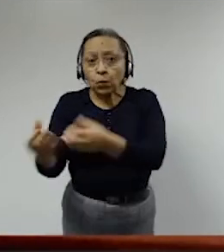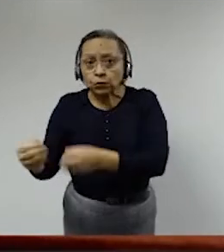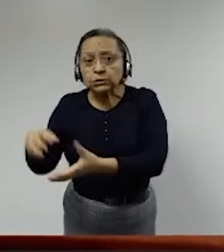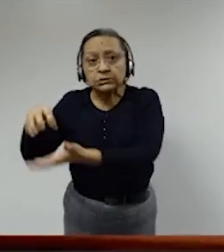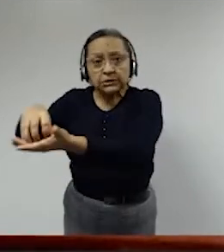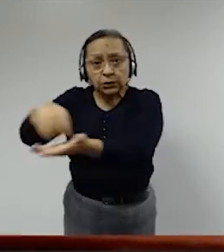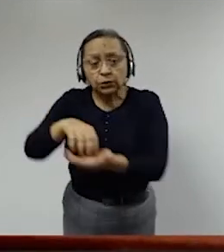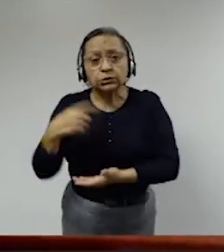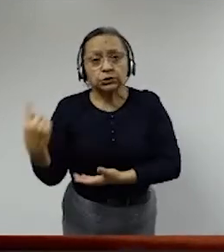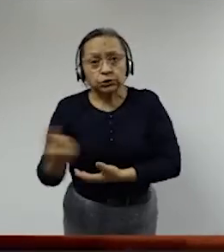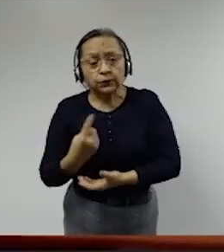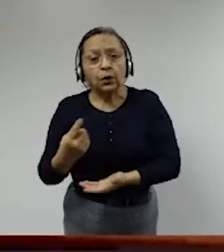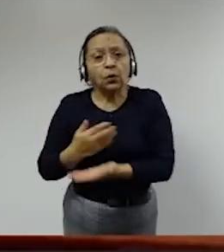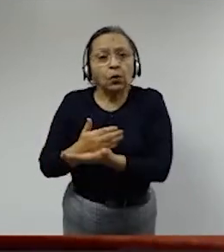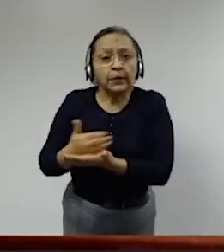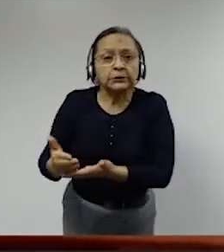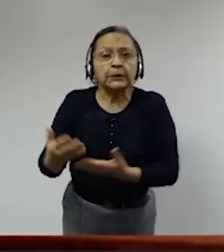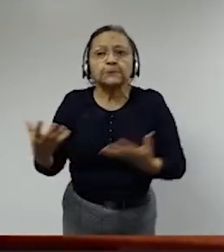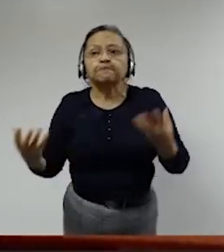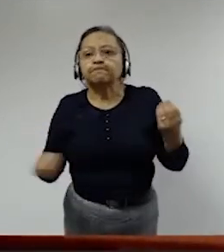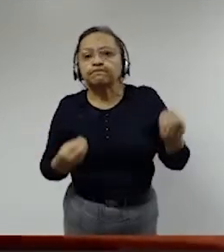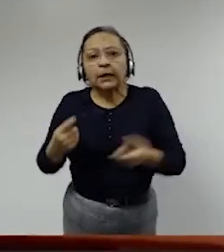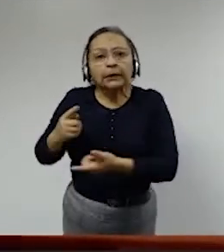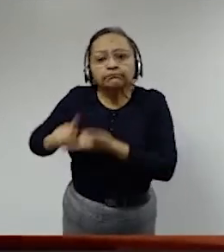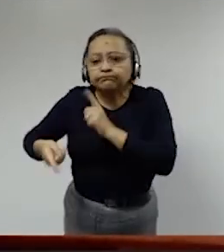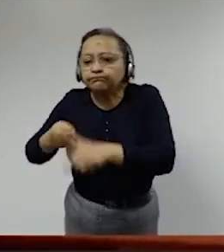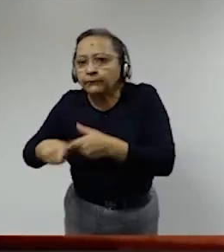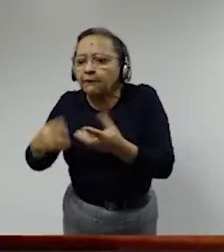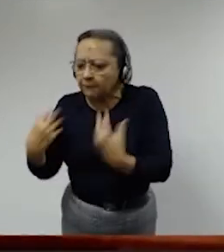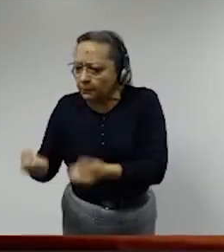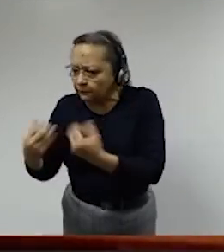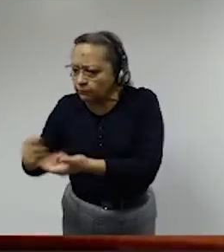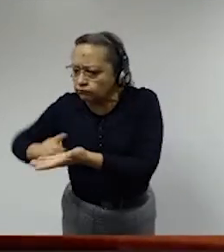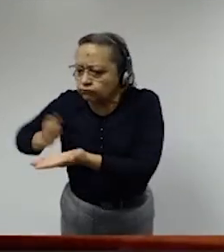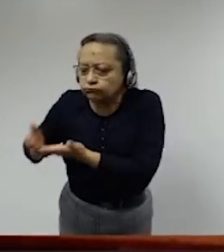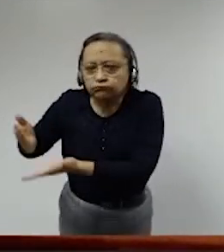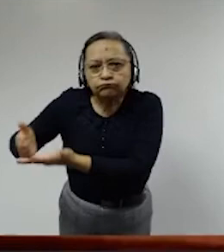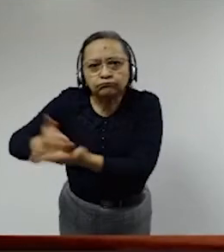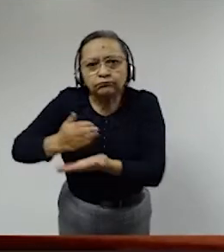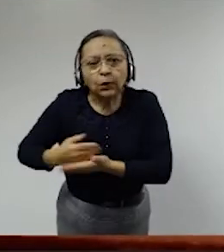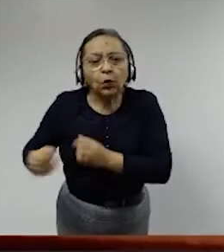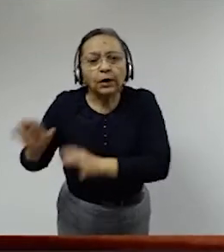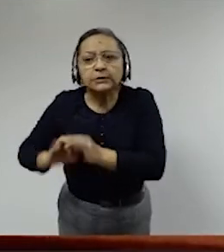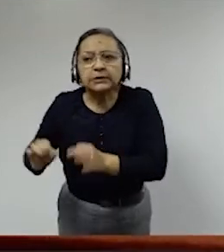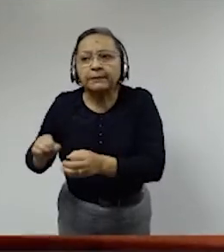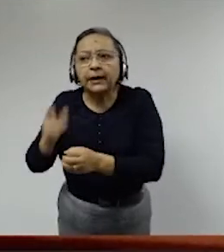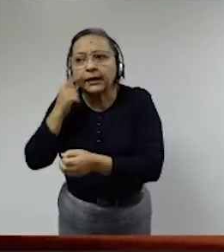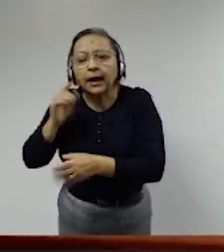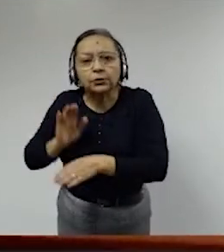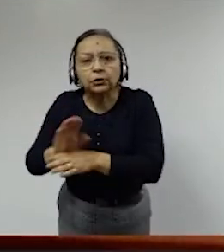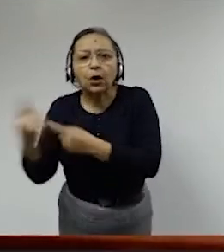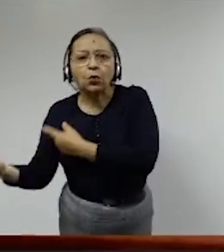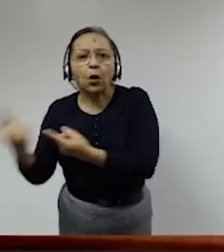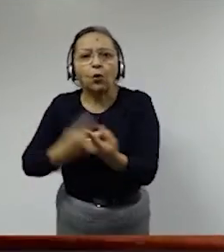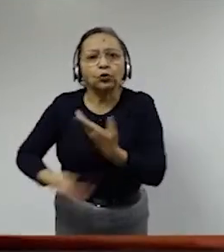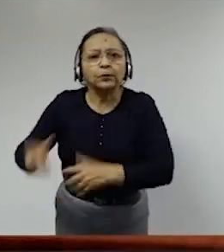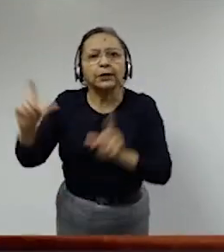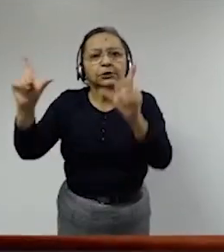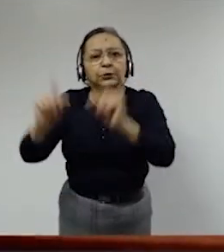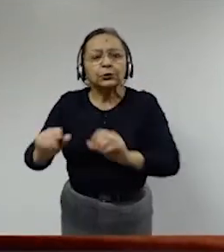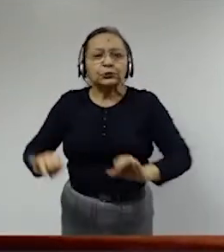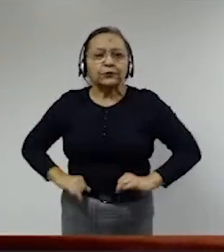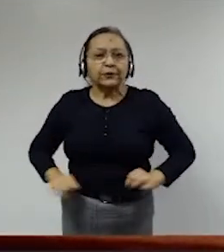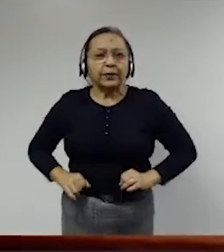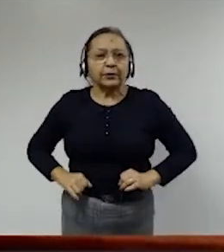individualmente começaram a tentar, né, se organizar para amenizar o sofrimento daqueles que estão ali, né, na